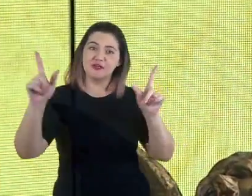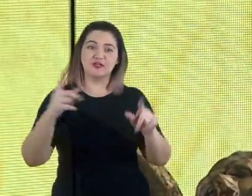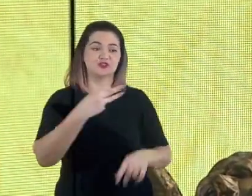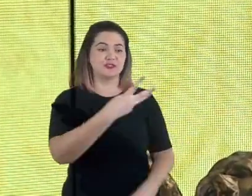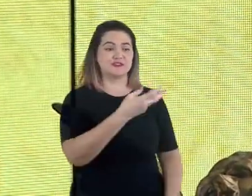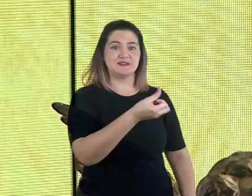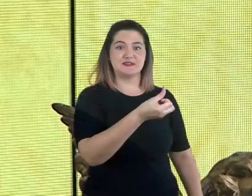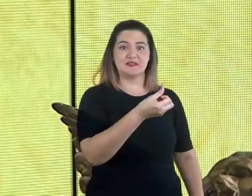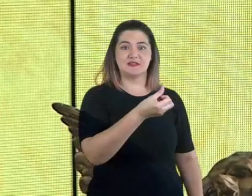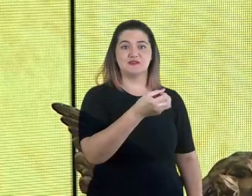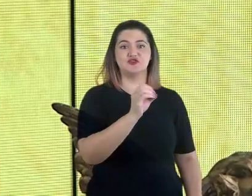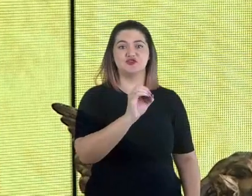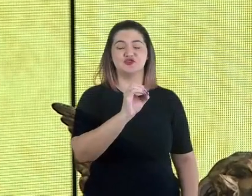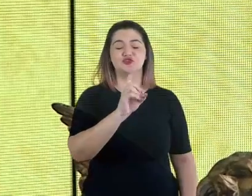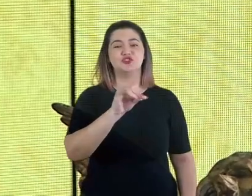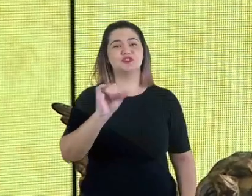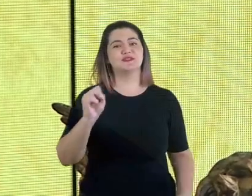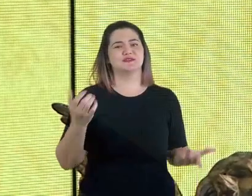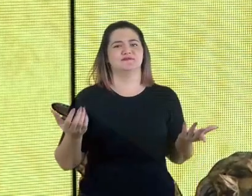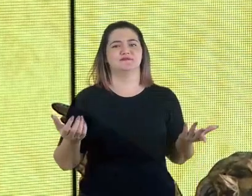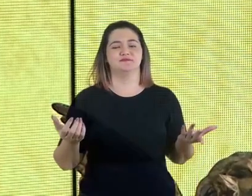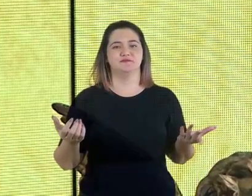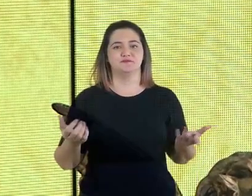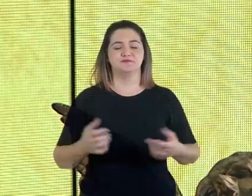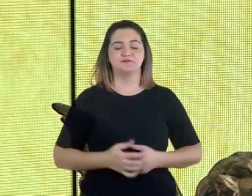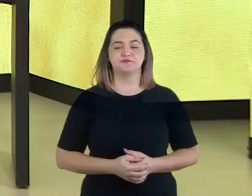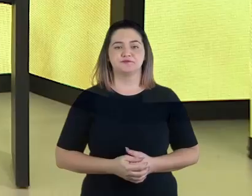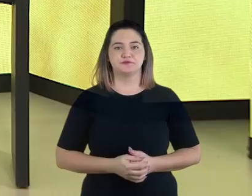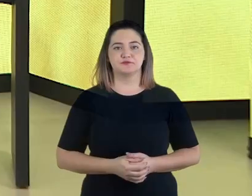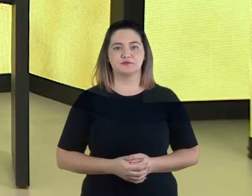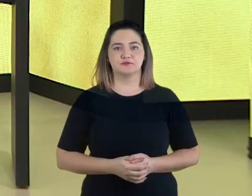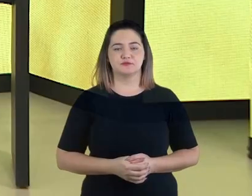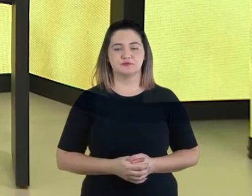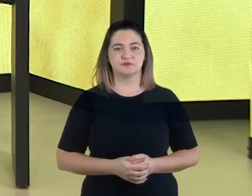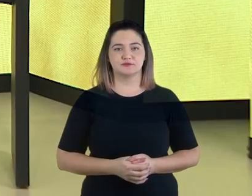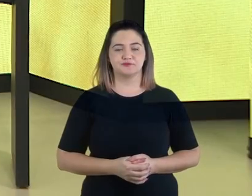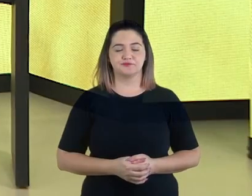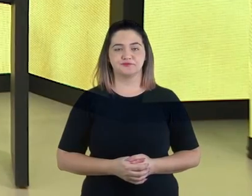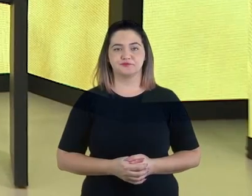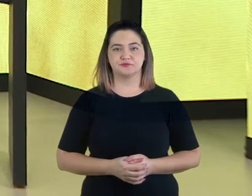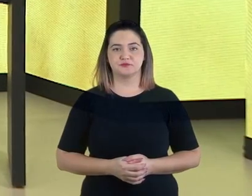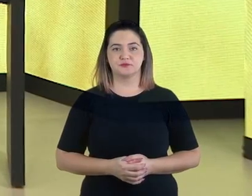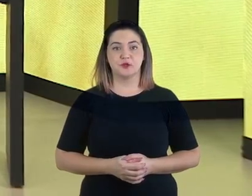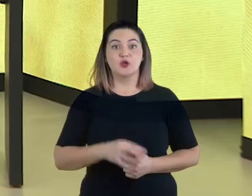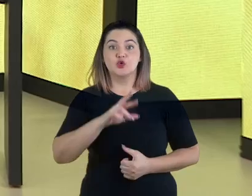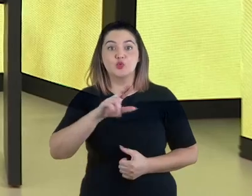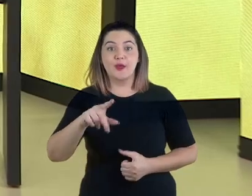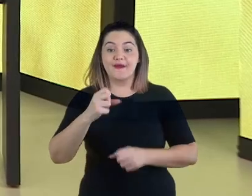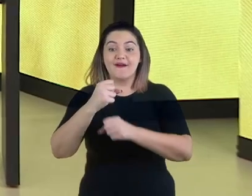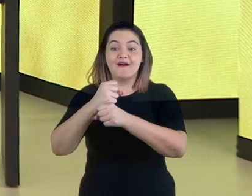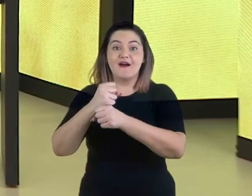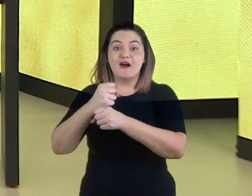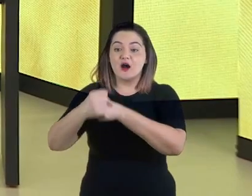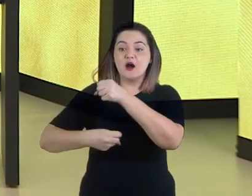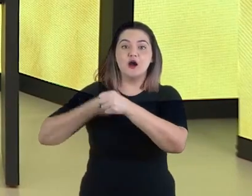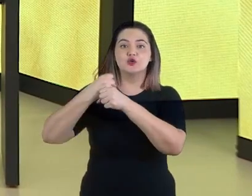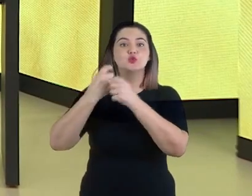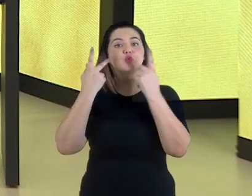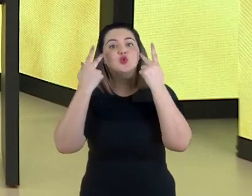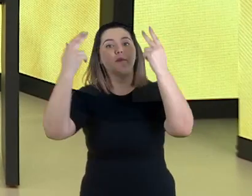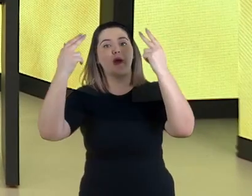360 dias, tá certo? Em tese. Ou seja, não seriam anos comuns, mas sim